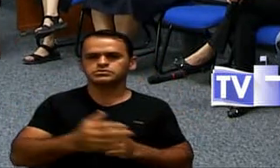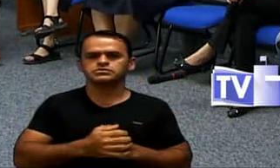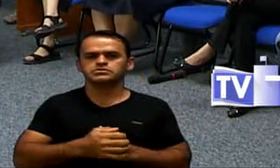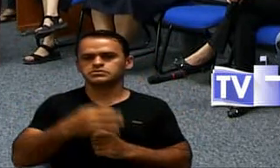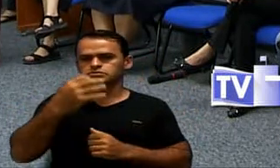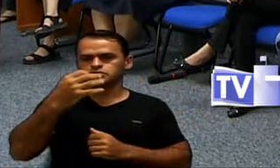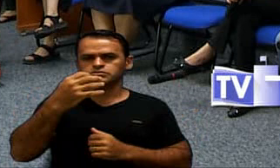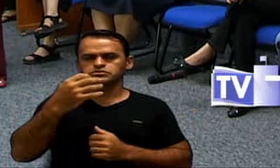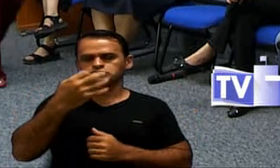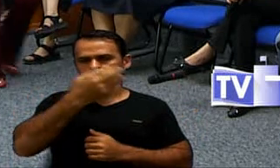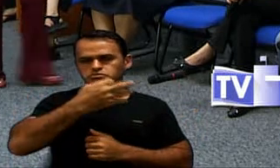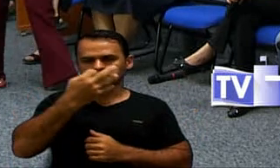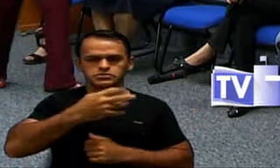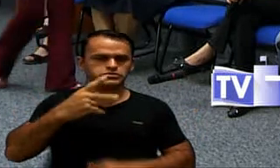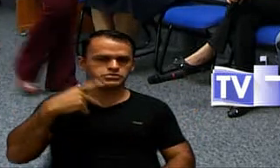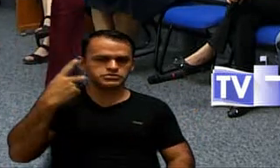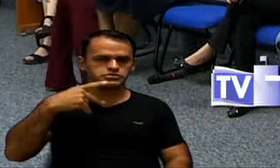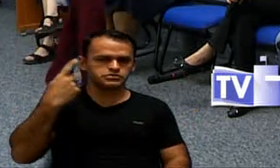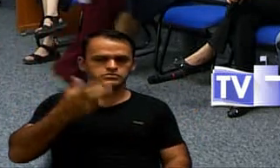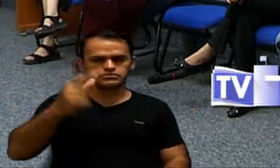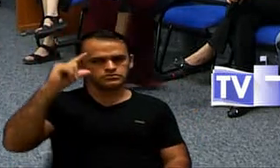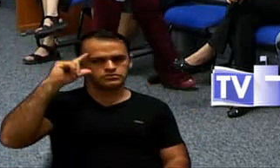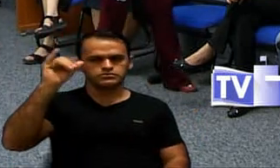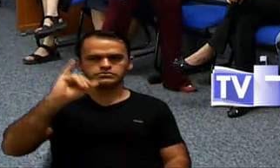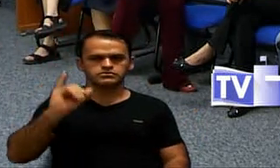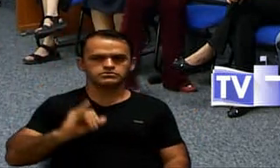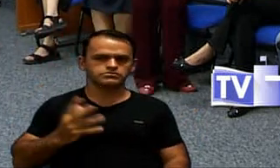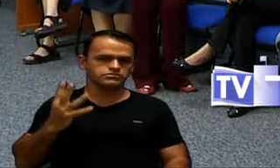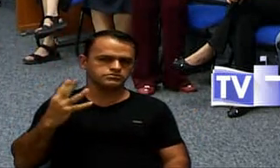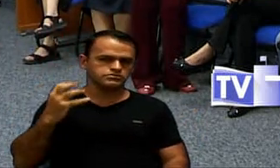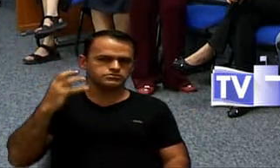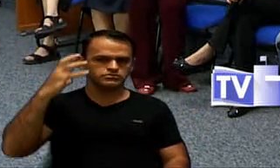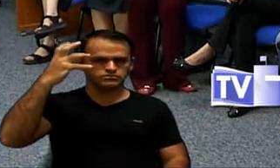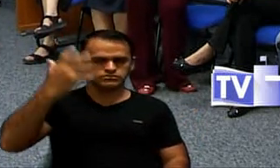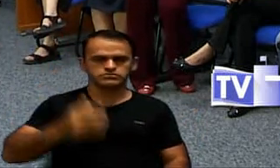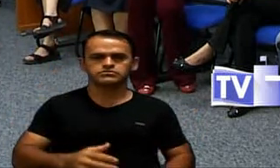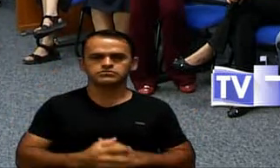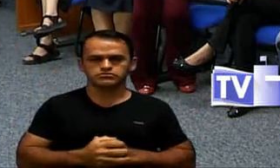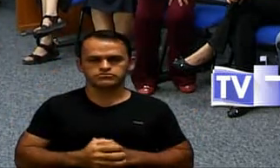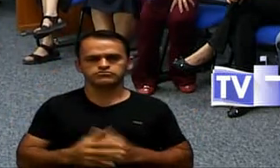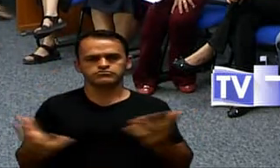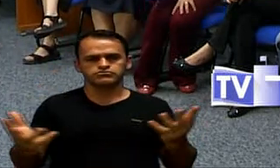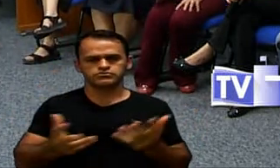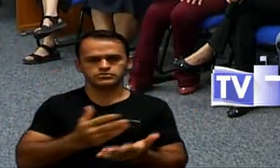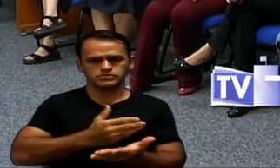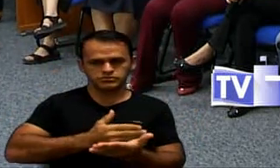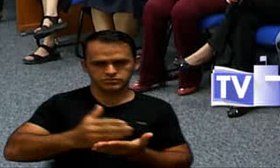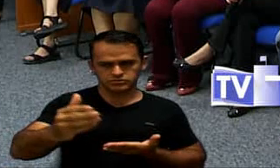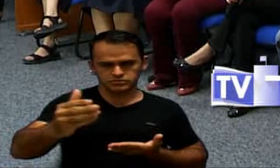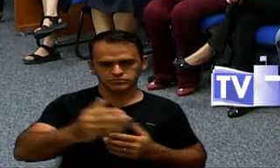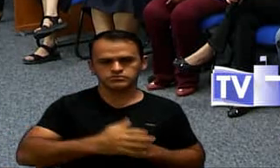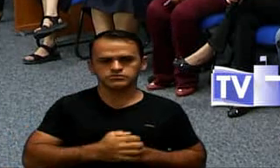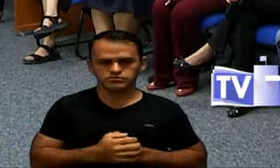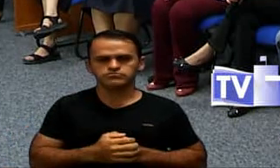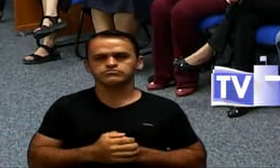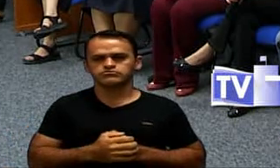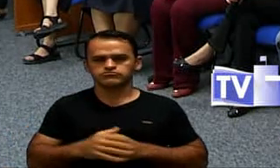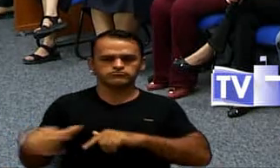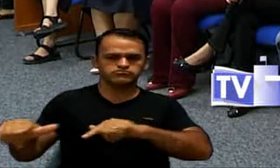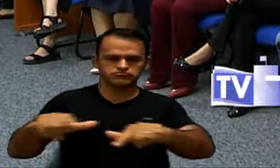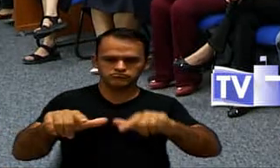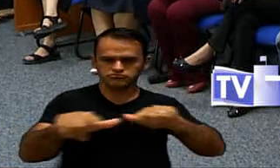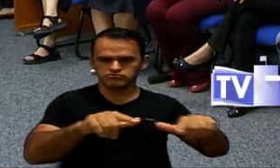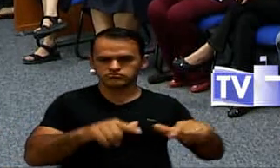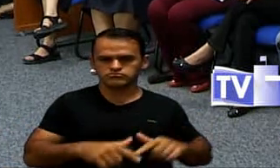agora para as vereadoras Yara Bernardi e Fernanda Garcia, que a partir desse momento conduzirão os trabalhos